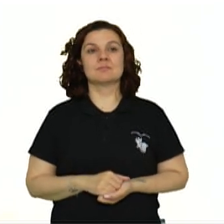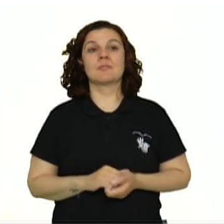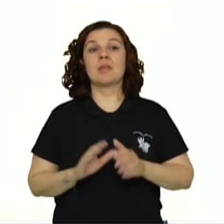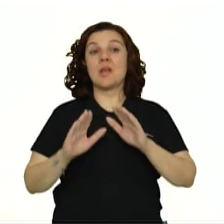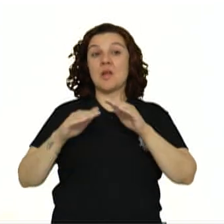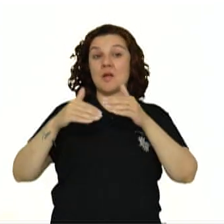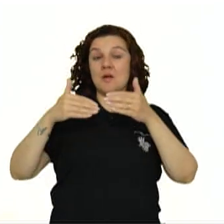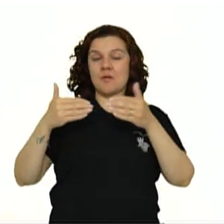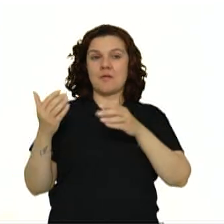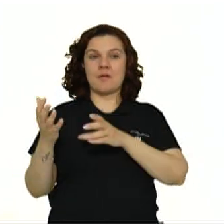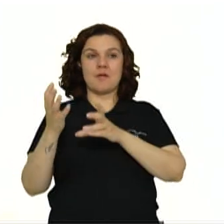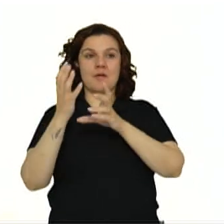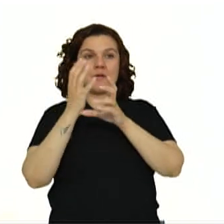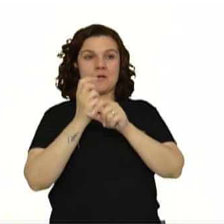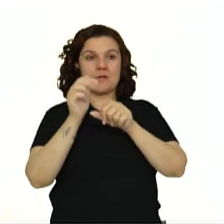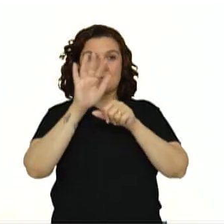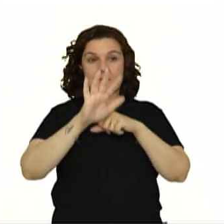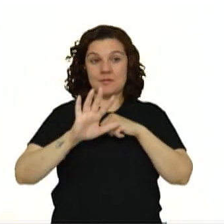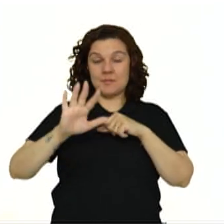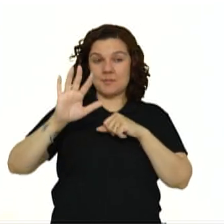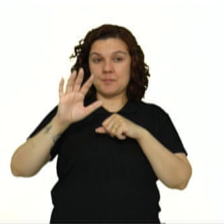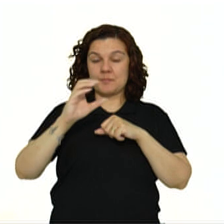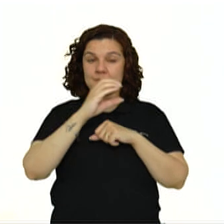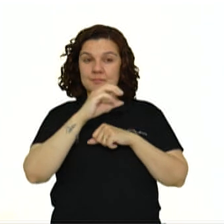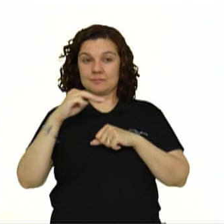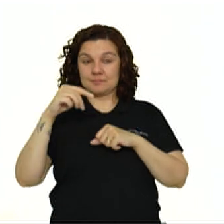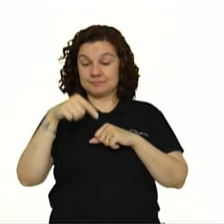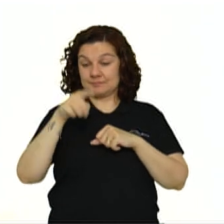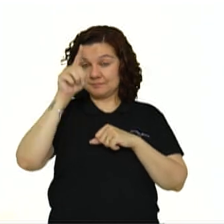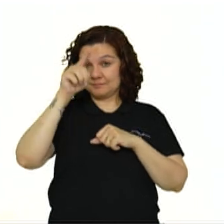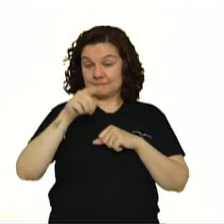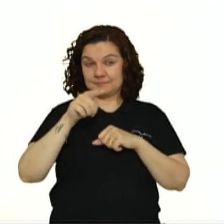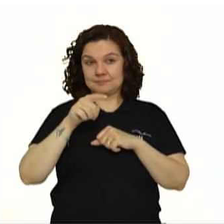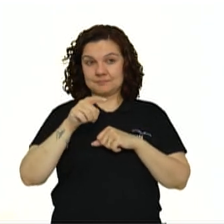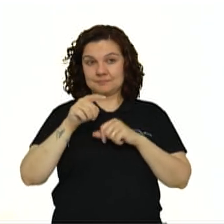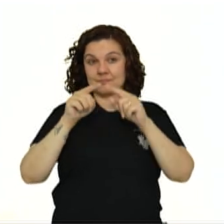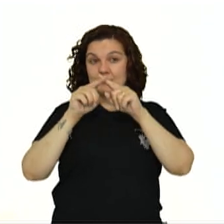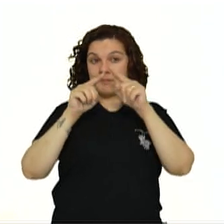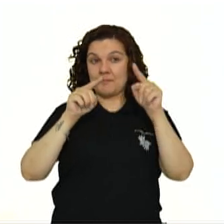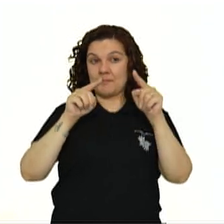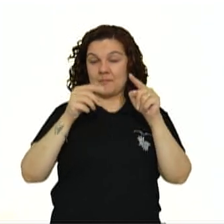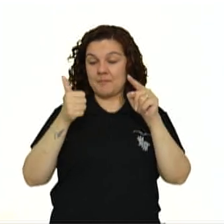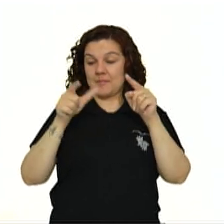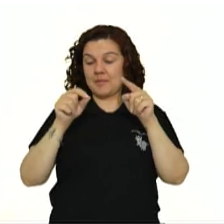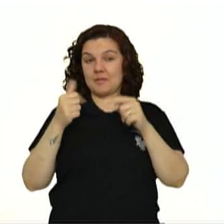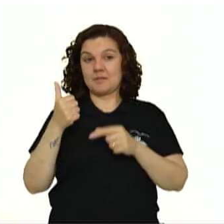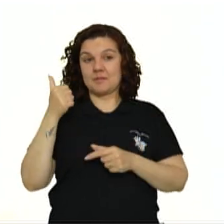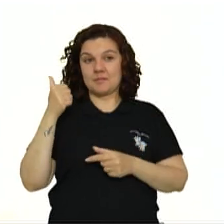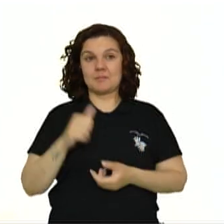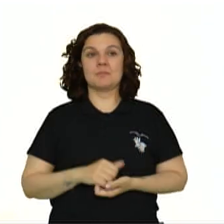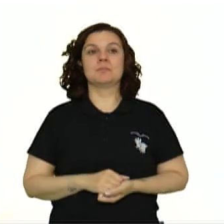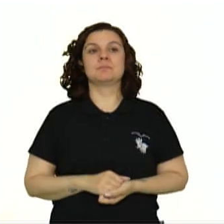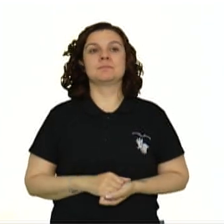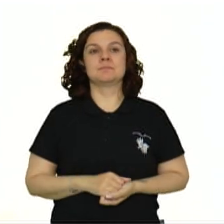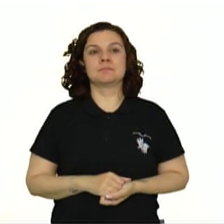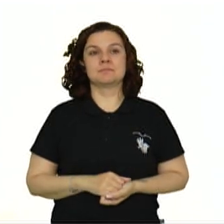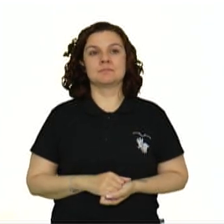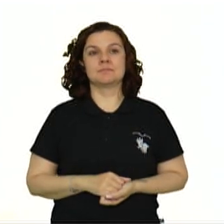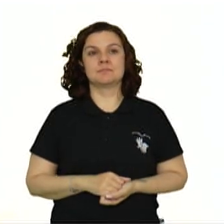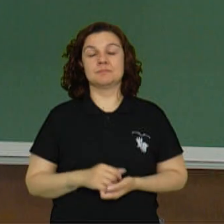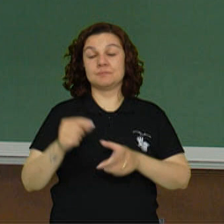a soma das medidas das áreas em centímetros quadrados de 10 placas? Então, aqui,